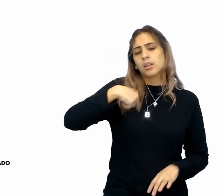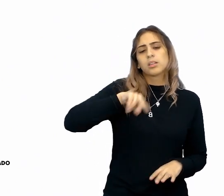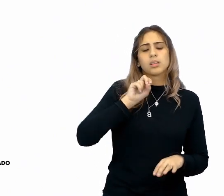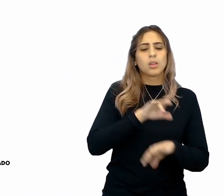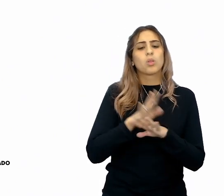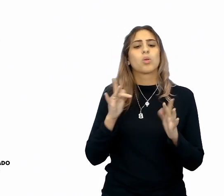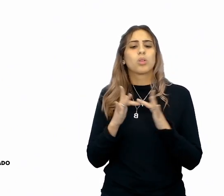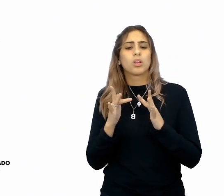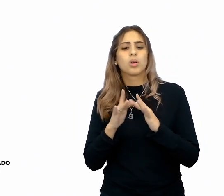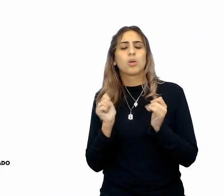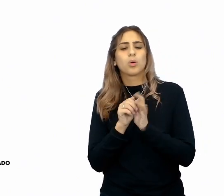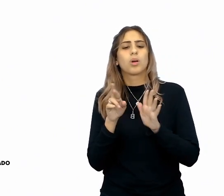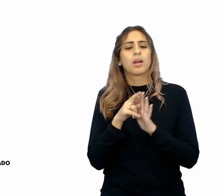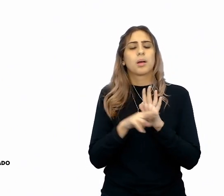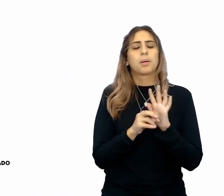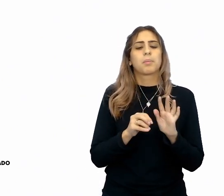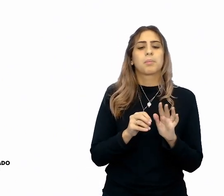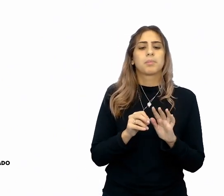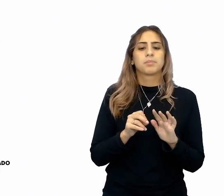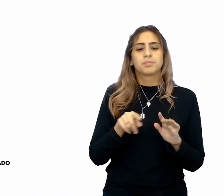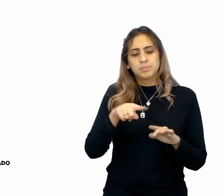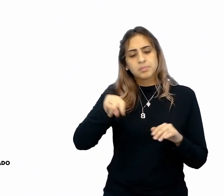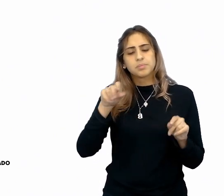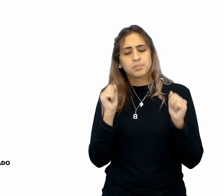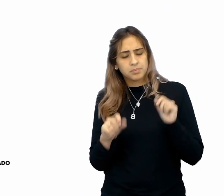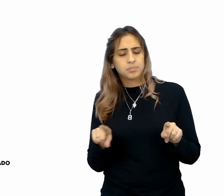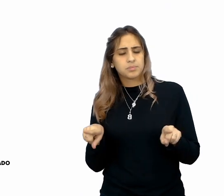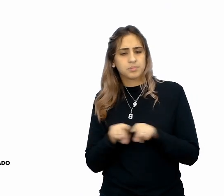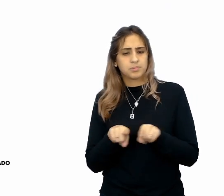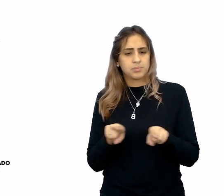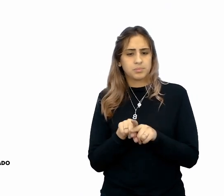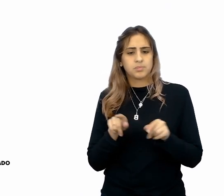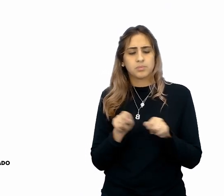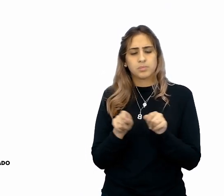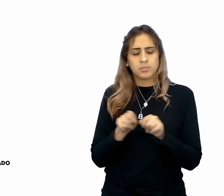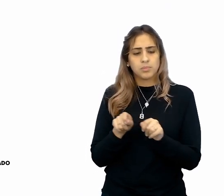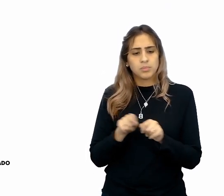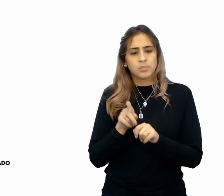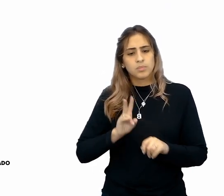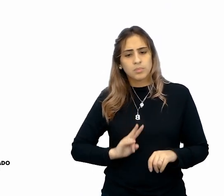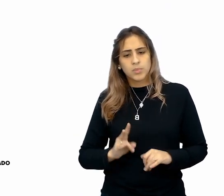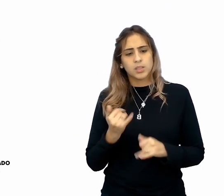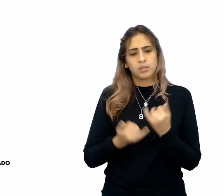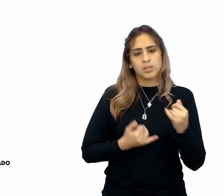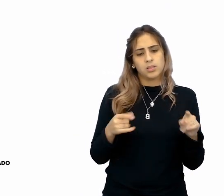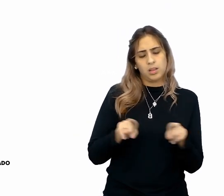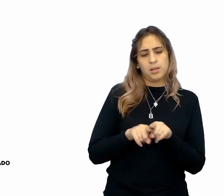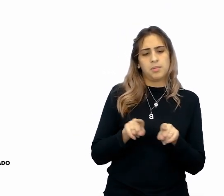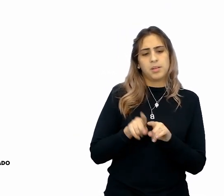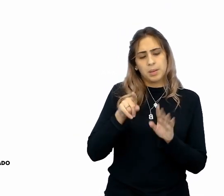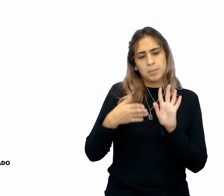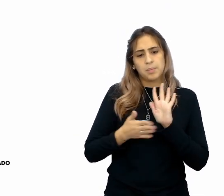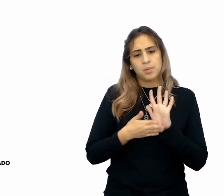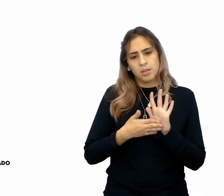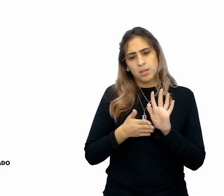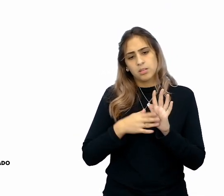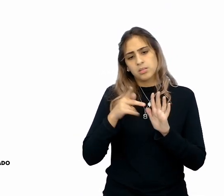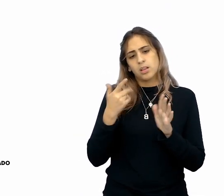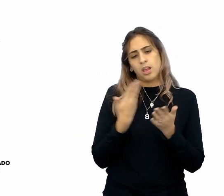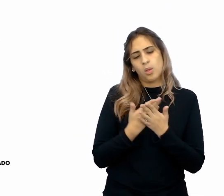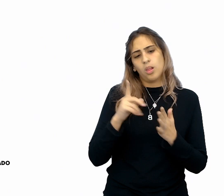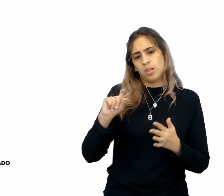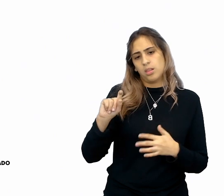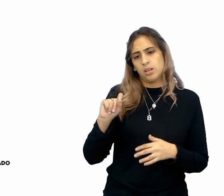em contato com regras, mas que eles possam também fazer modelos, jogarem também. É a proposta até da aula 10,